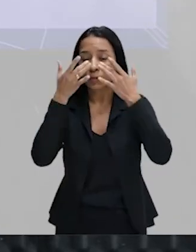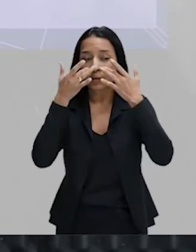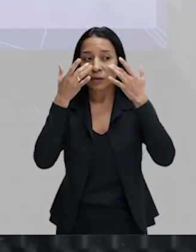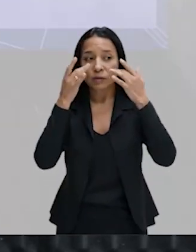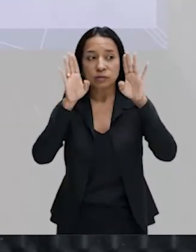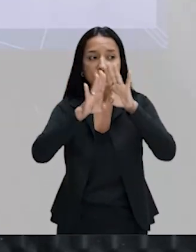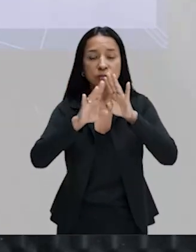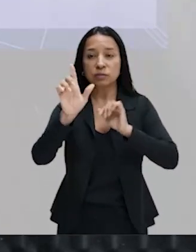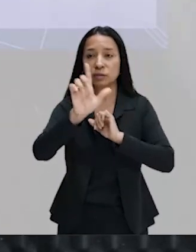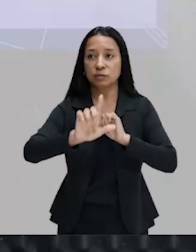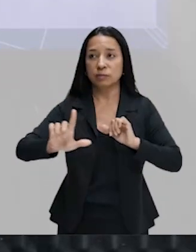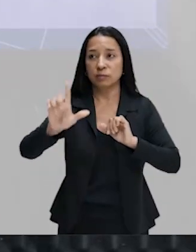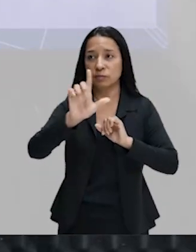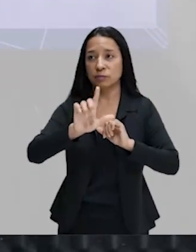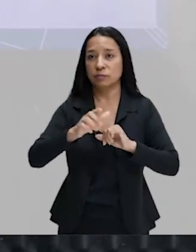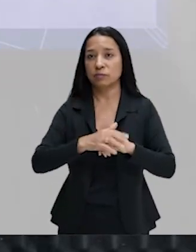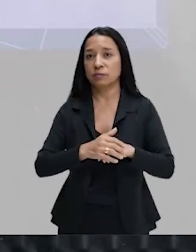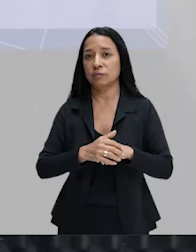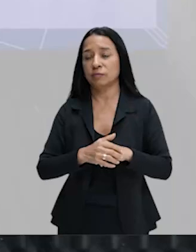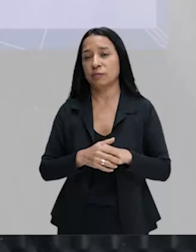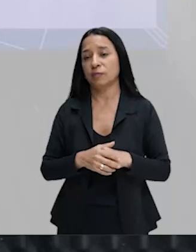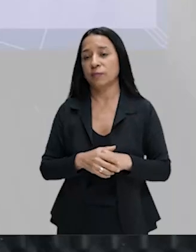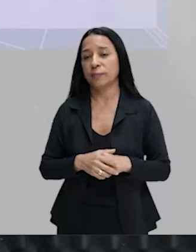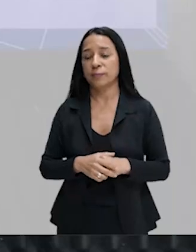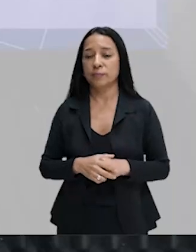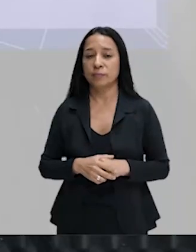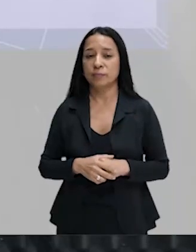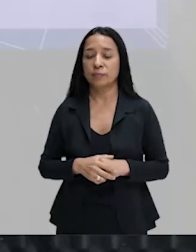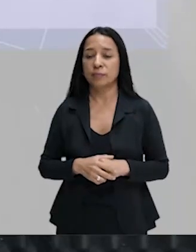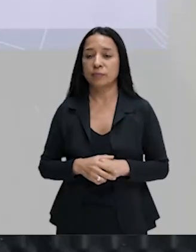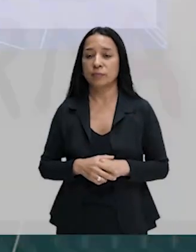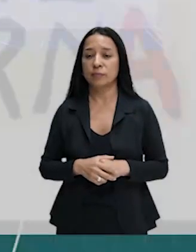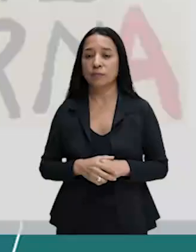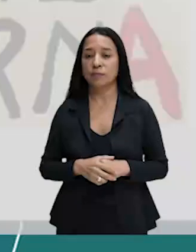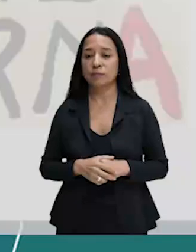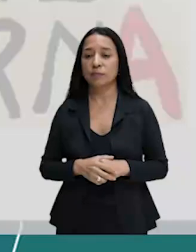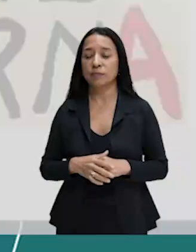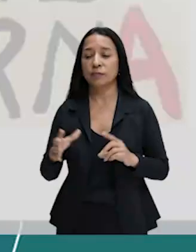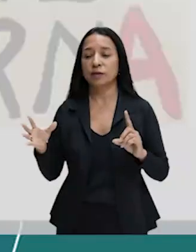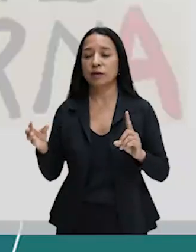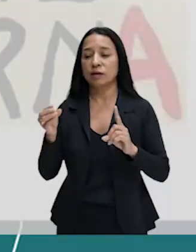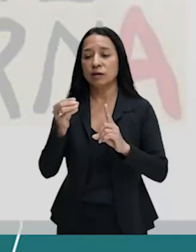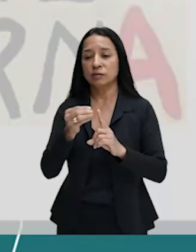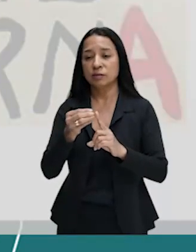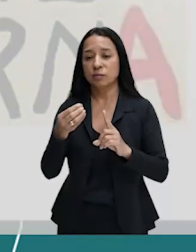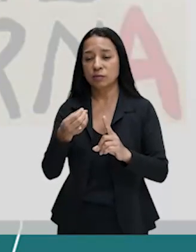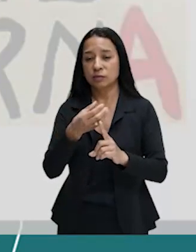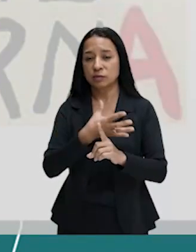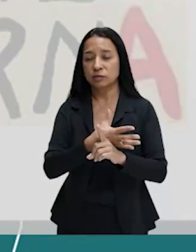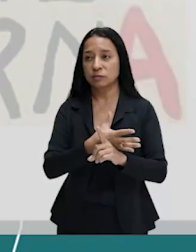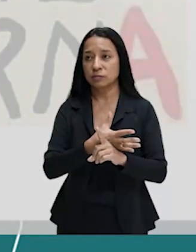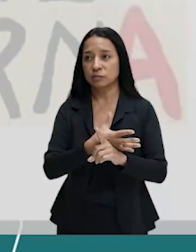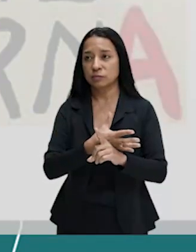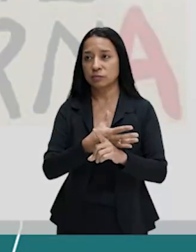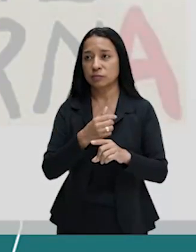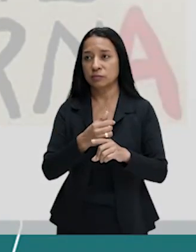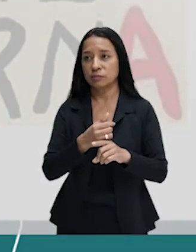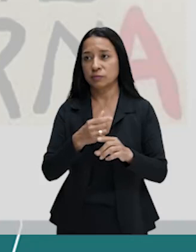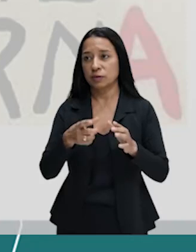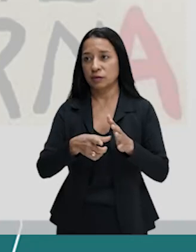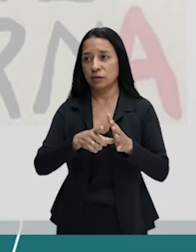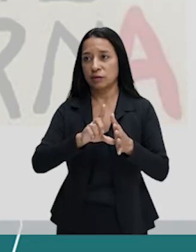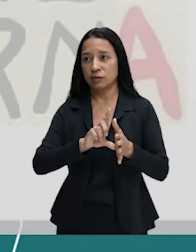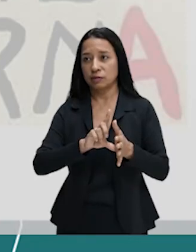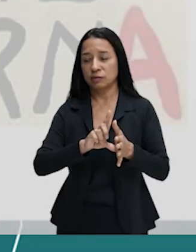Eu acho que já deu para todo mundo se inteirar dessa nossa viagem literária. Então, Semana de Arte Moderna, que entra um pouco antes